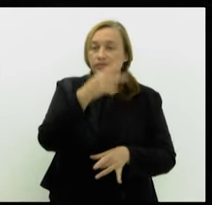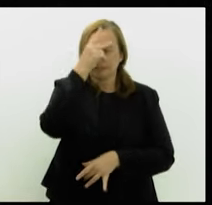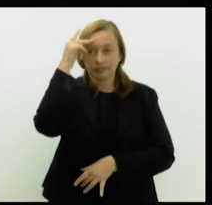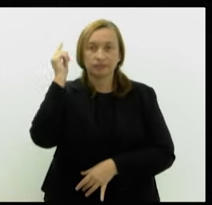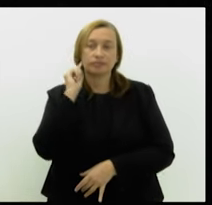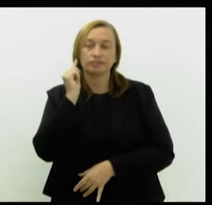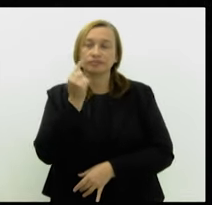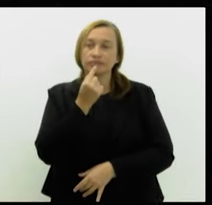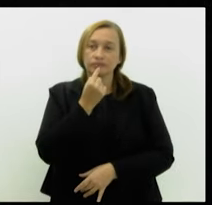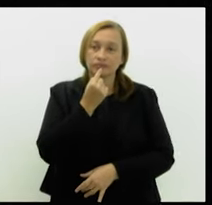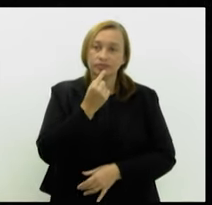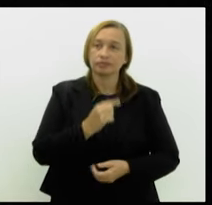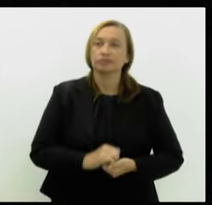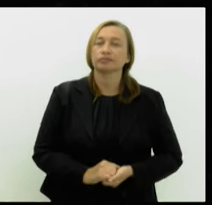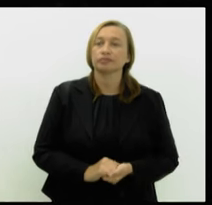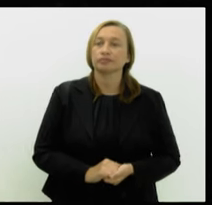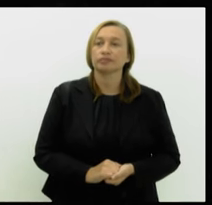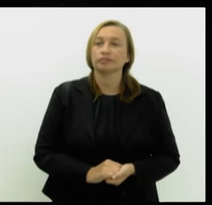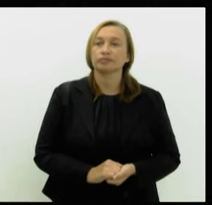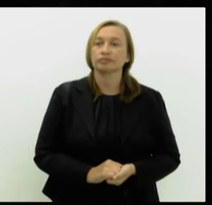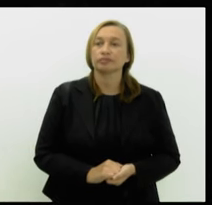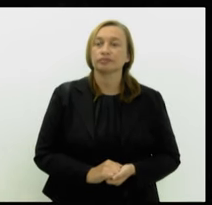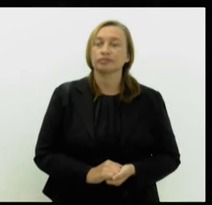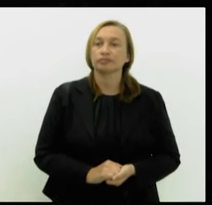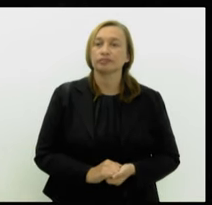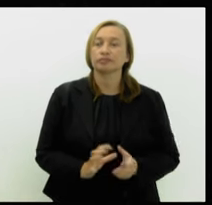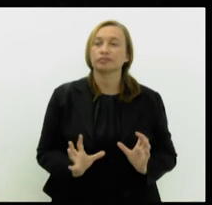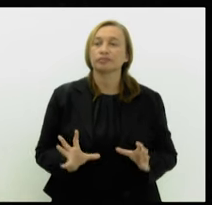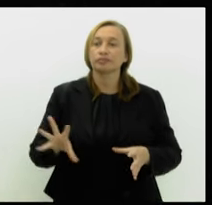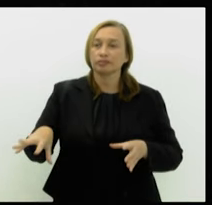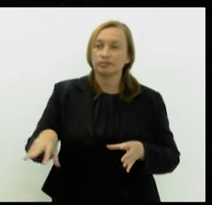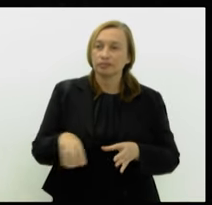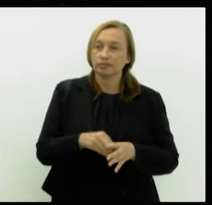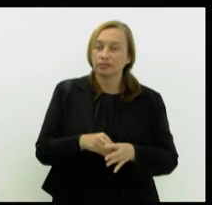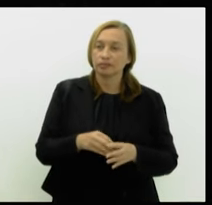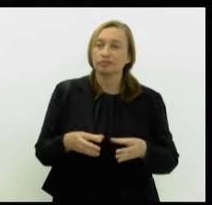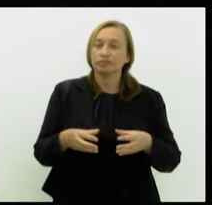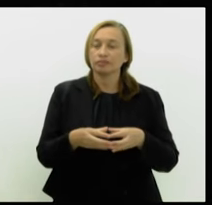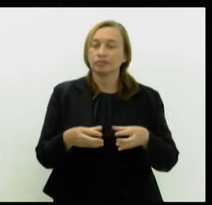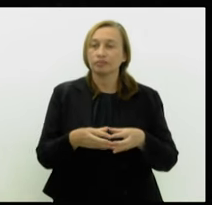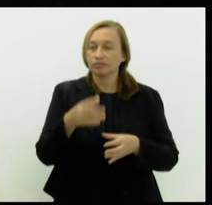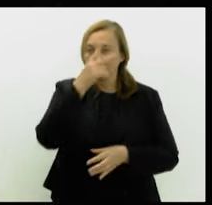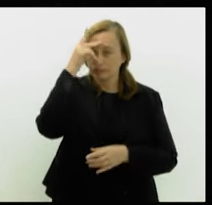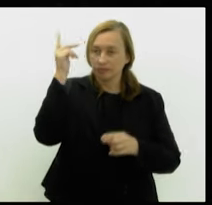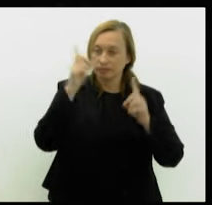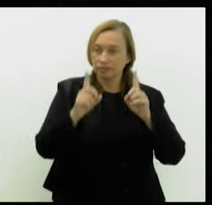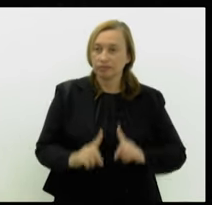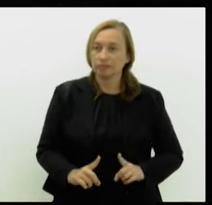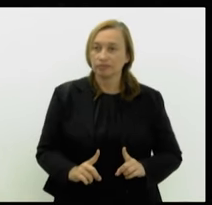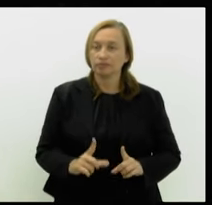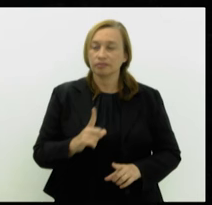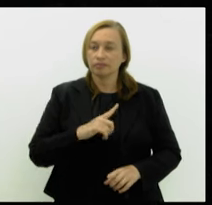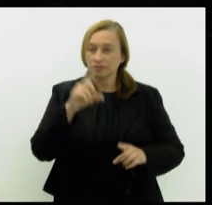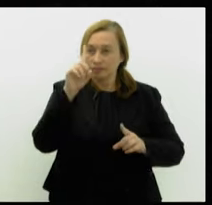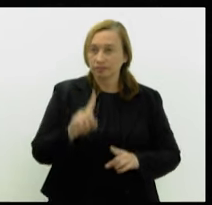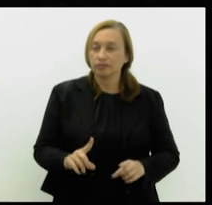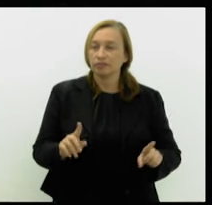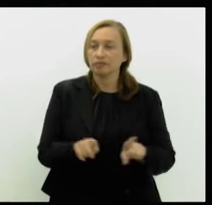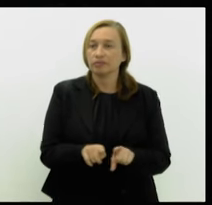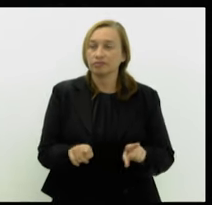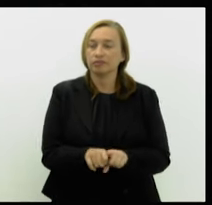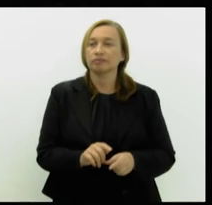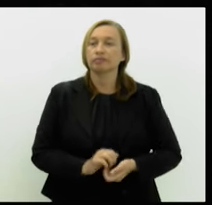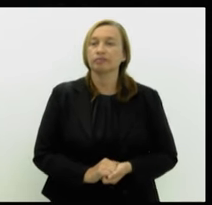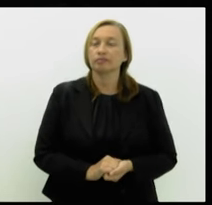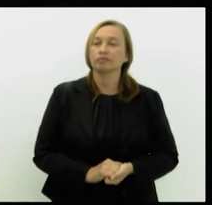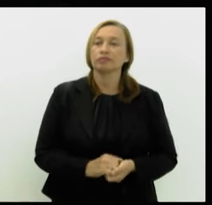surda nesse rol de pessoas com deficiência para conseguir esse direito também. Eu fiz uma